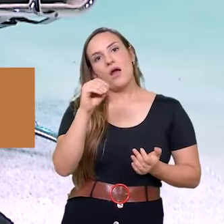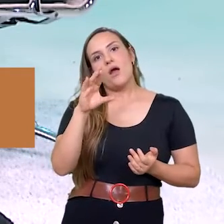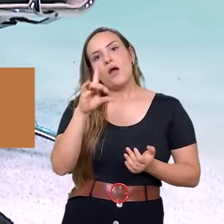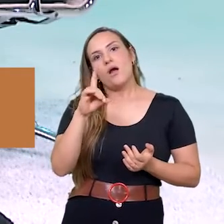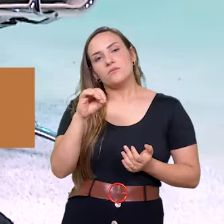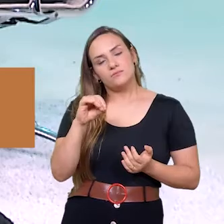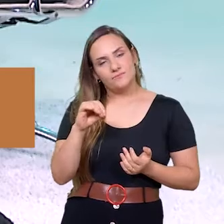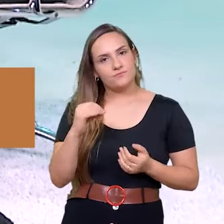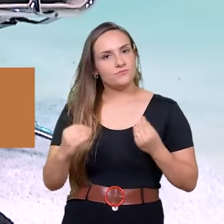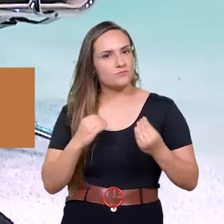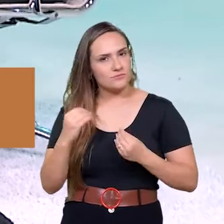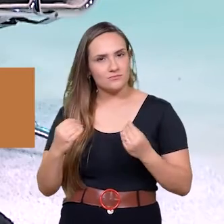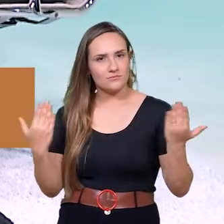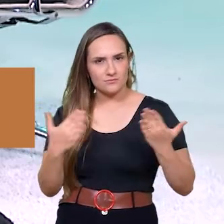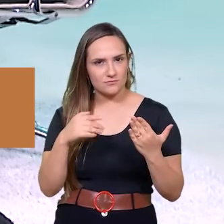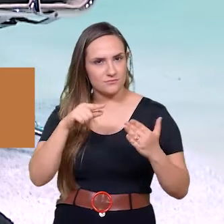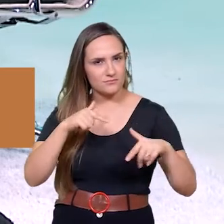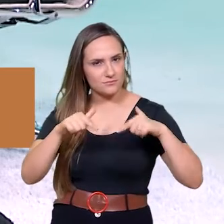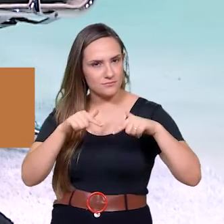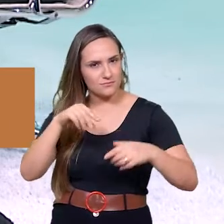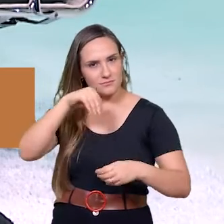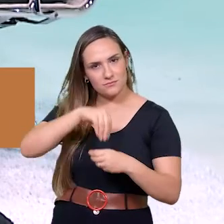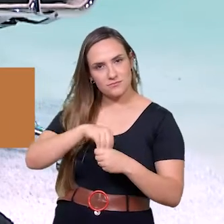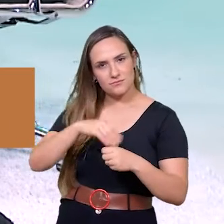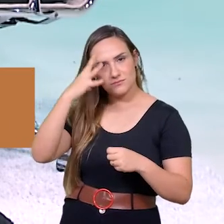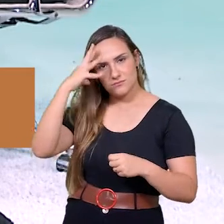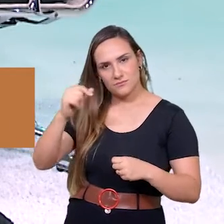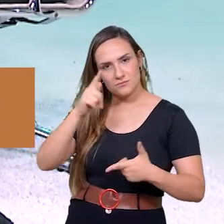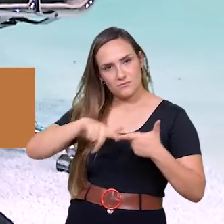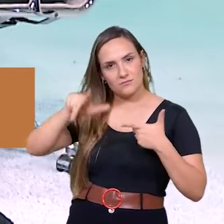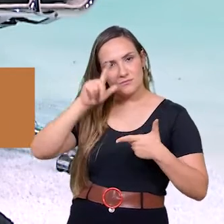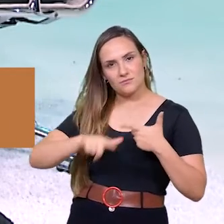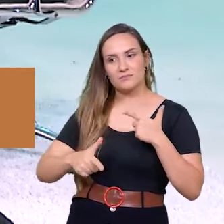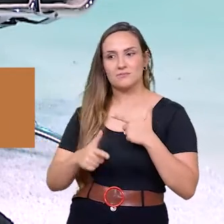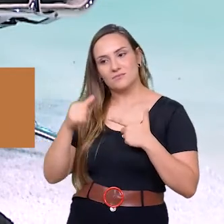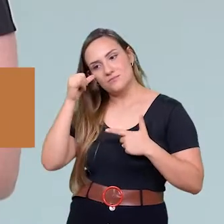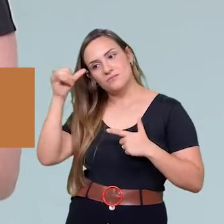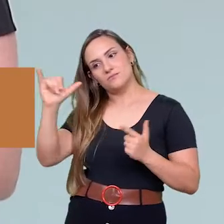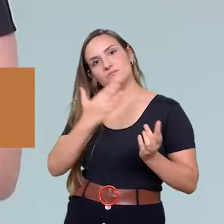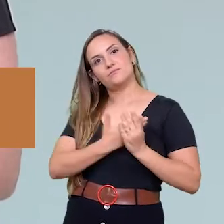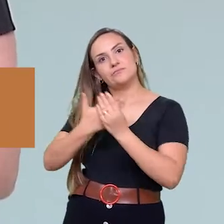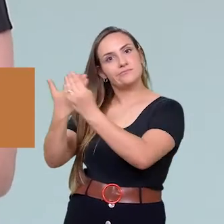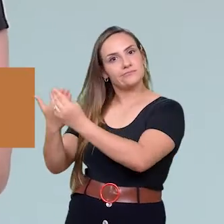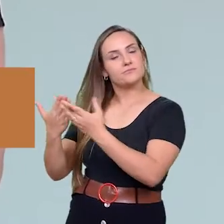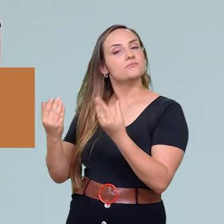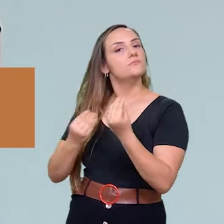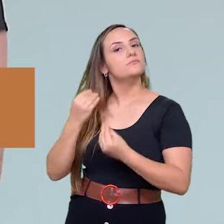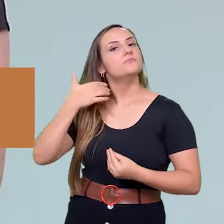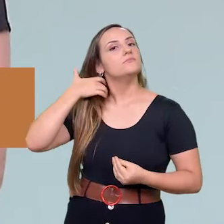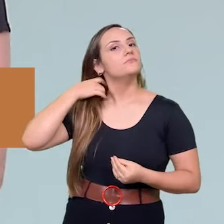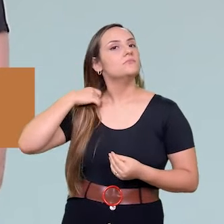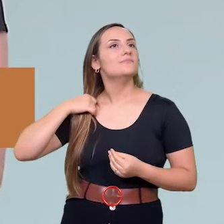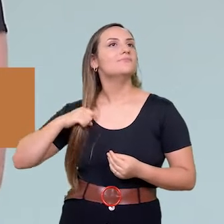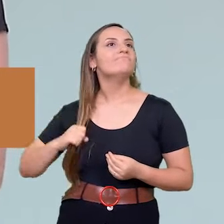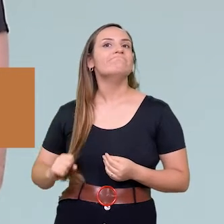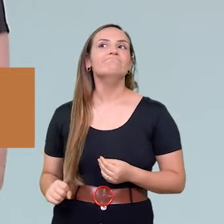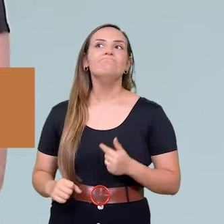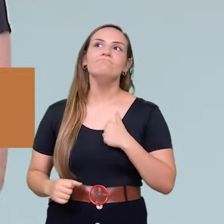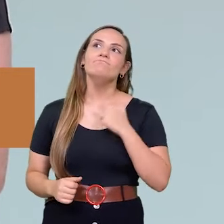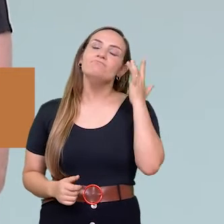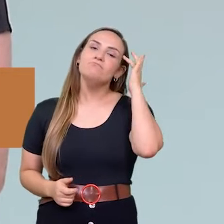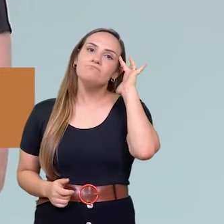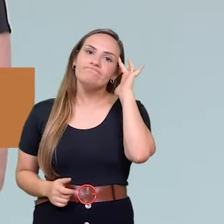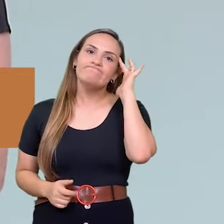de solução extrajudicial desses conflitos, desses casos? Eu diria que essa é a nossa